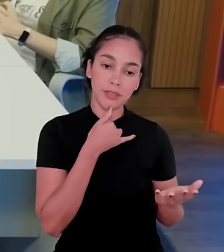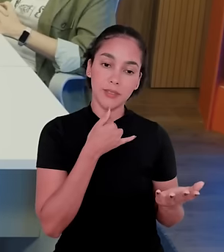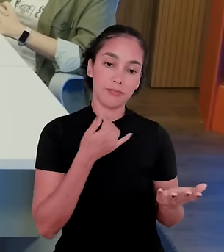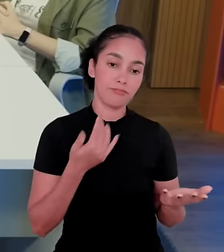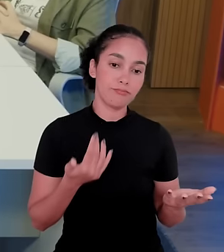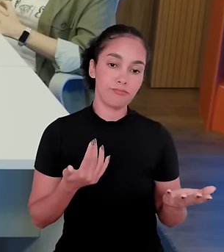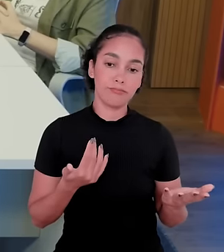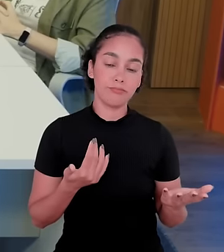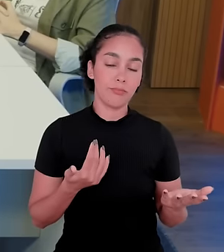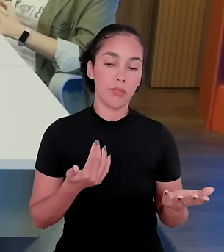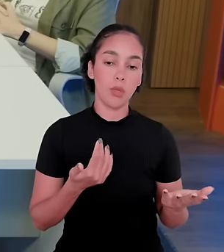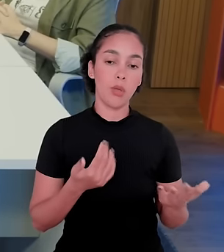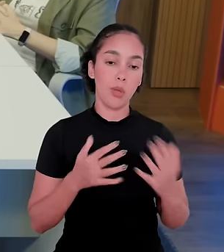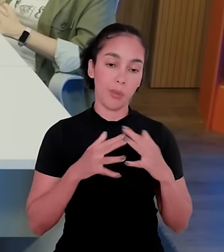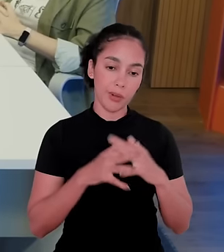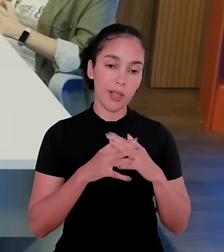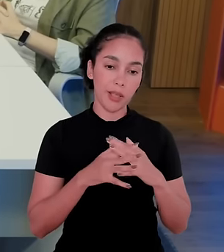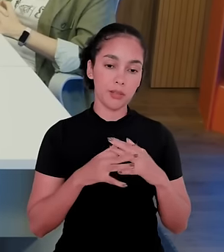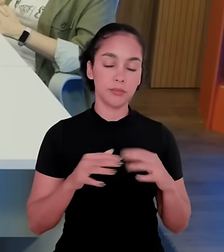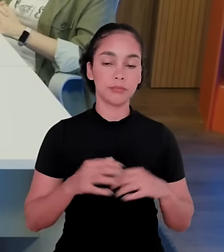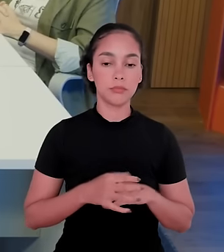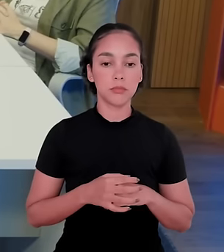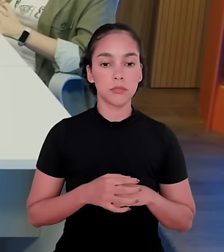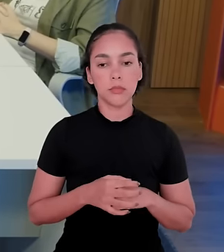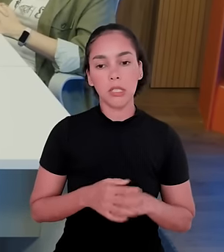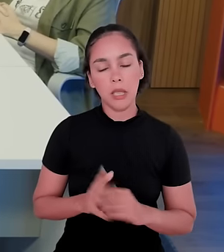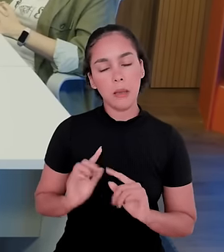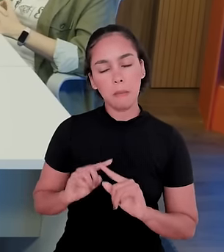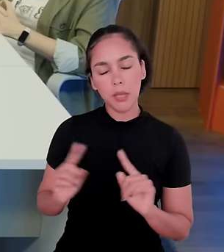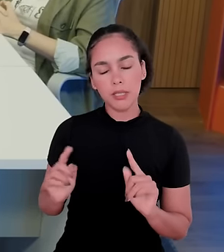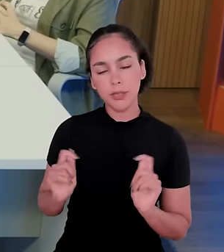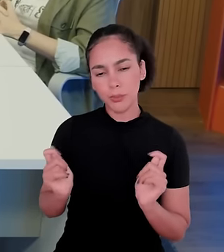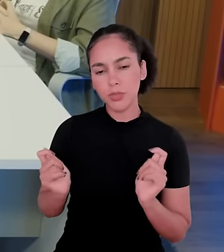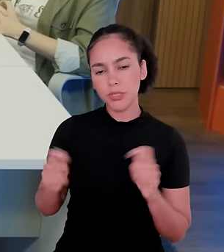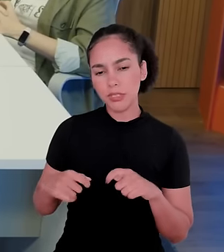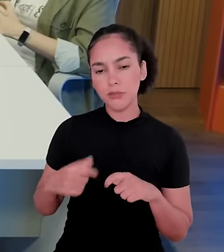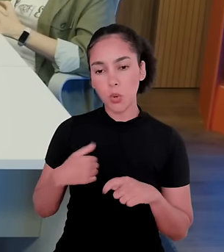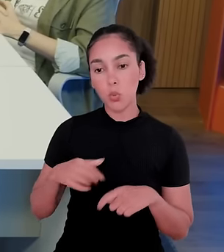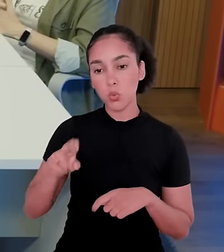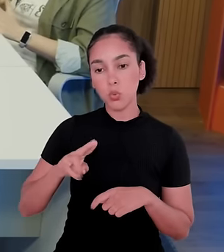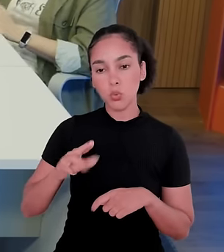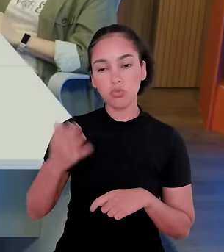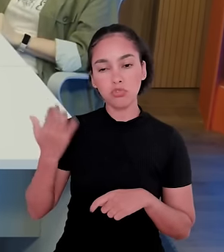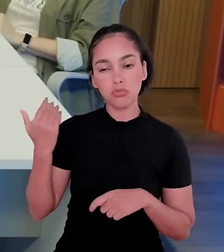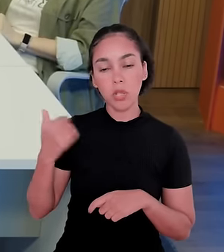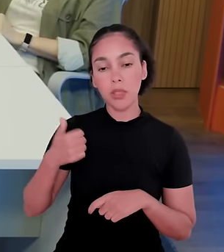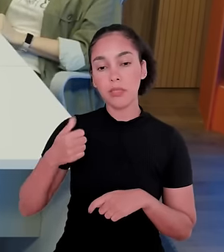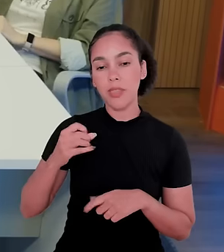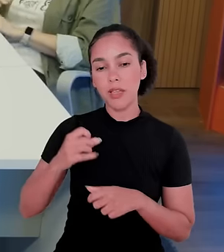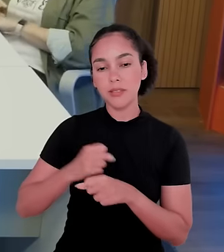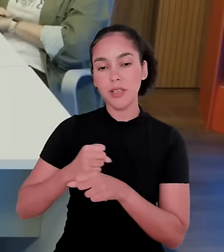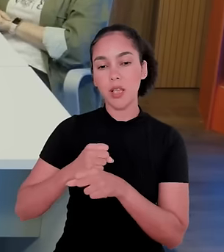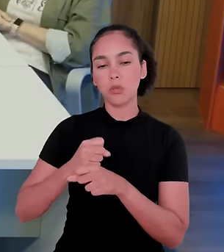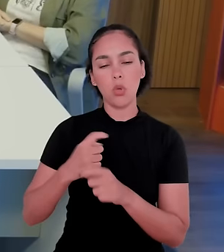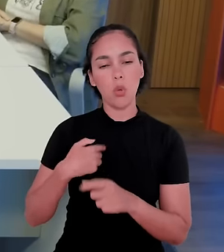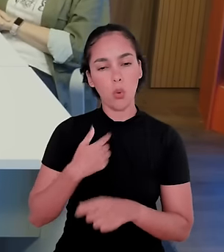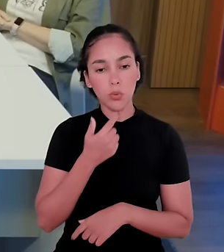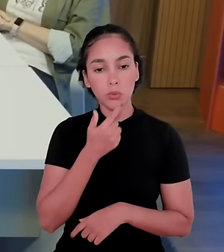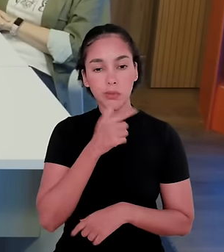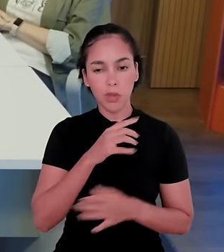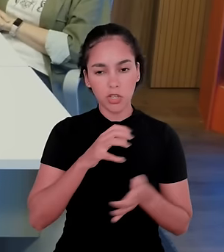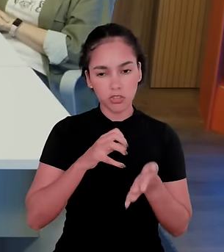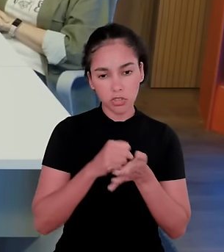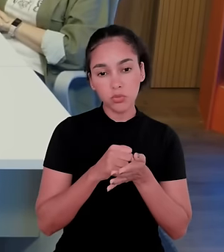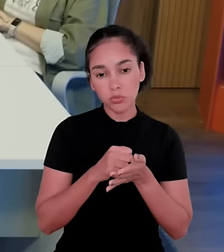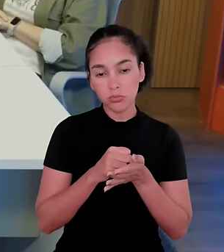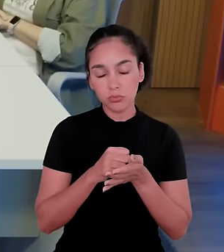complicada daí ele me perguntou né ele falou mas seria possível porque eu utilizei já utilizo a 10 anos eu consegui esse